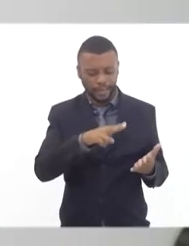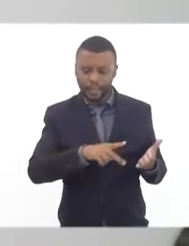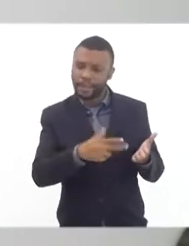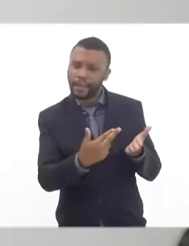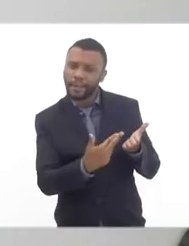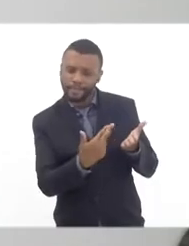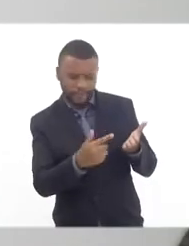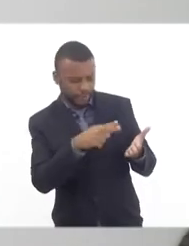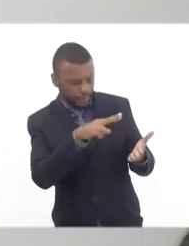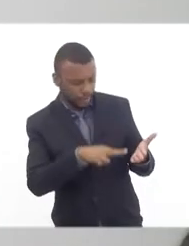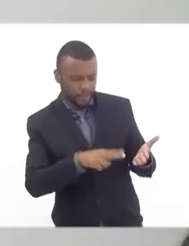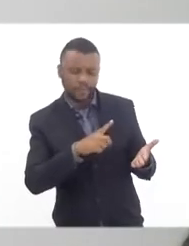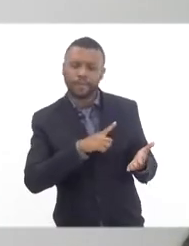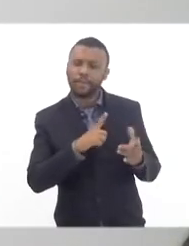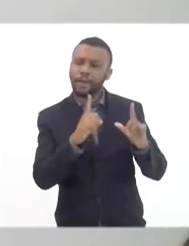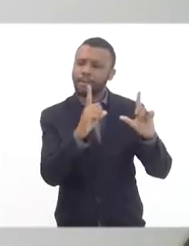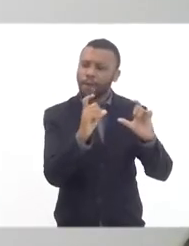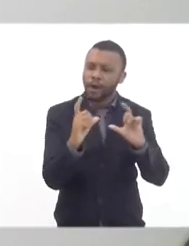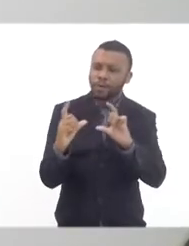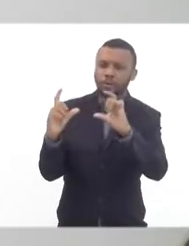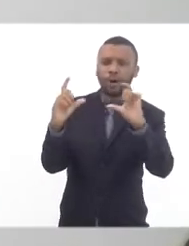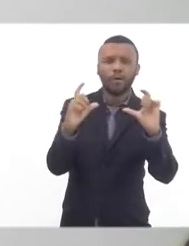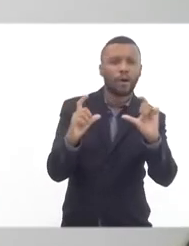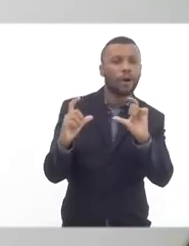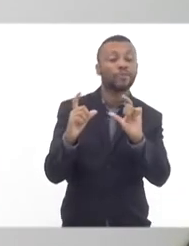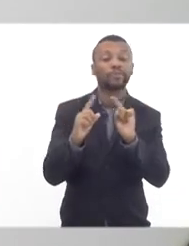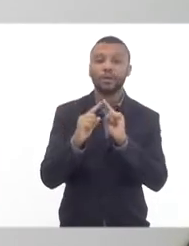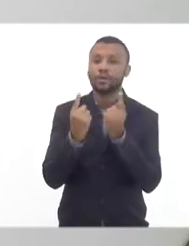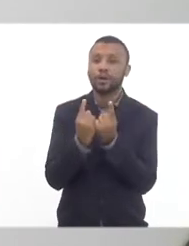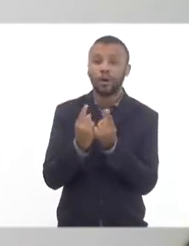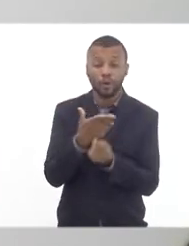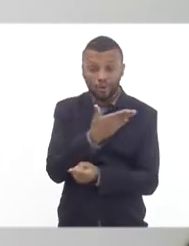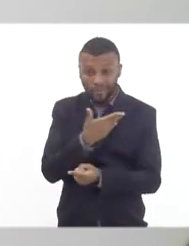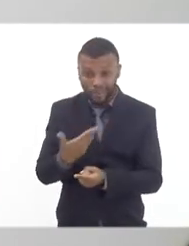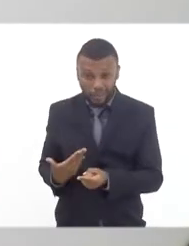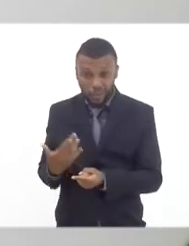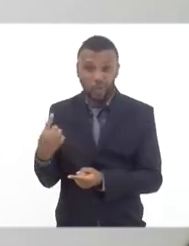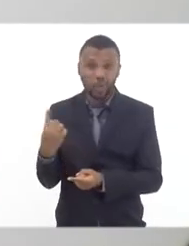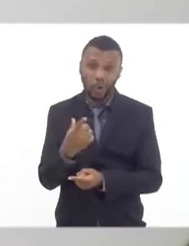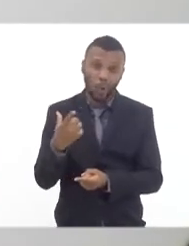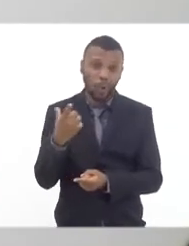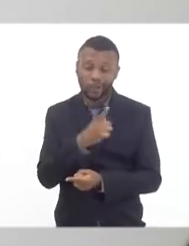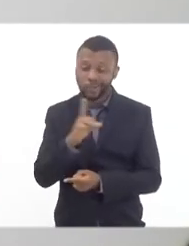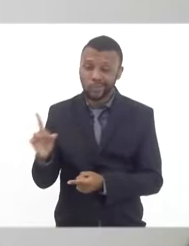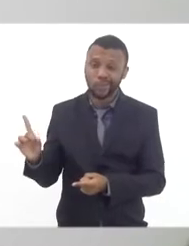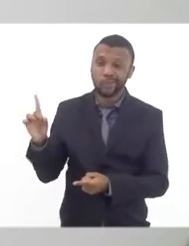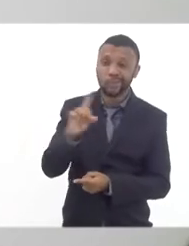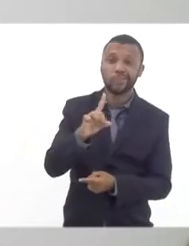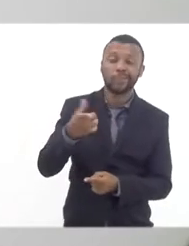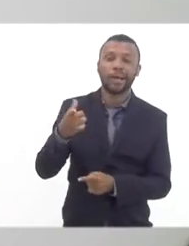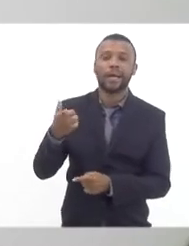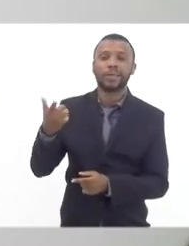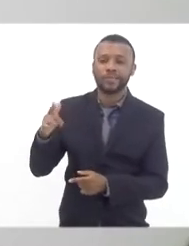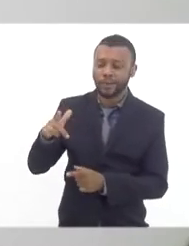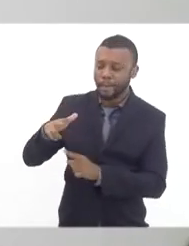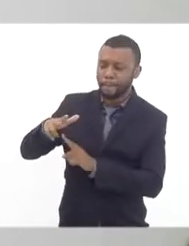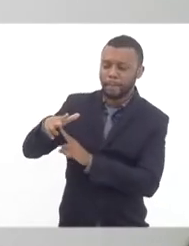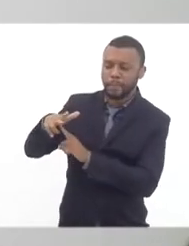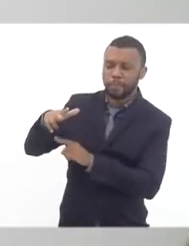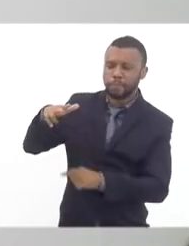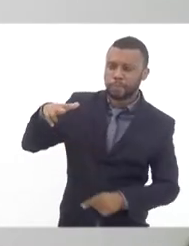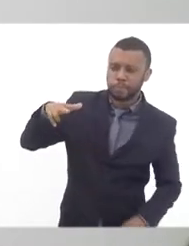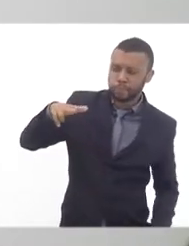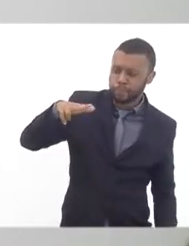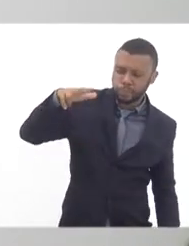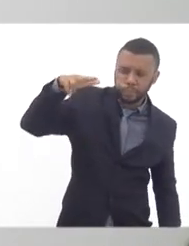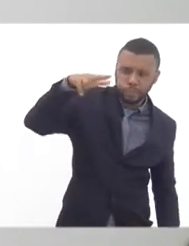registram muitas reuniões. Até governador a gente levou na Fazenda Colubandê. Pousou lá de helicóptero. Levou 9